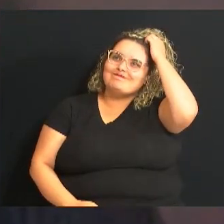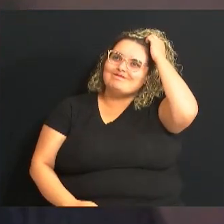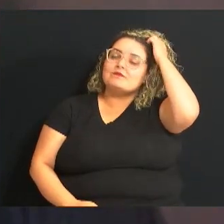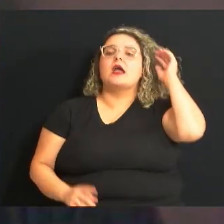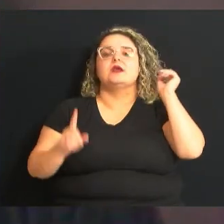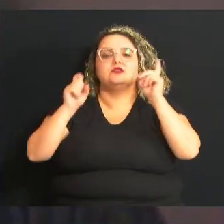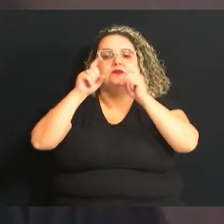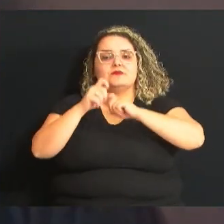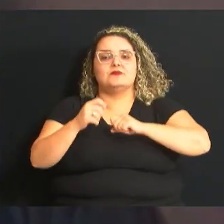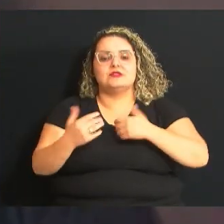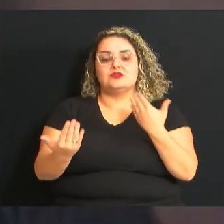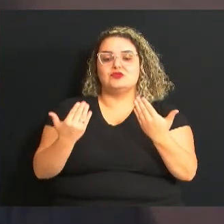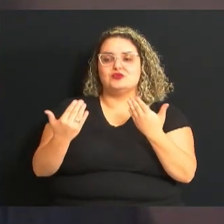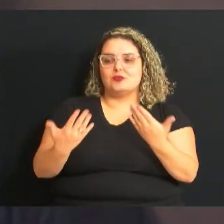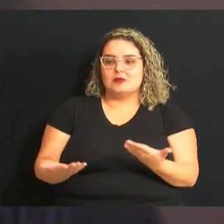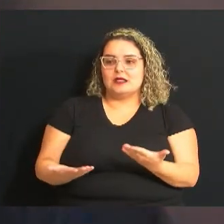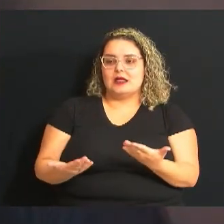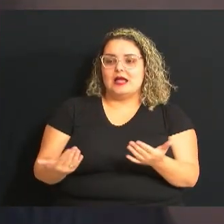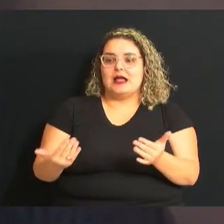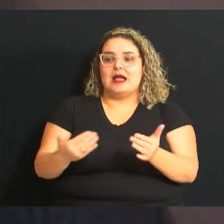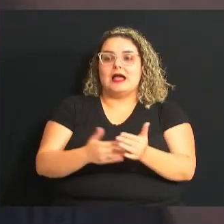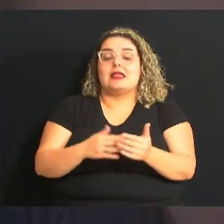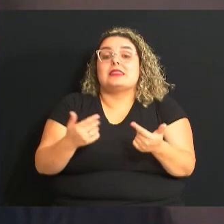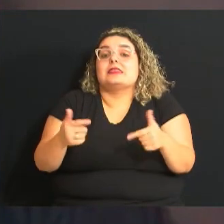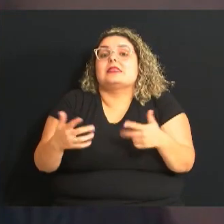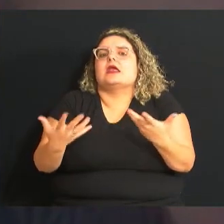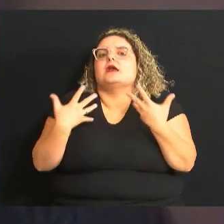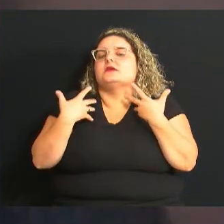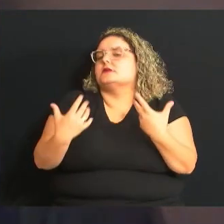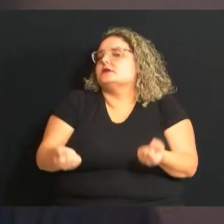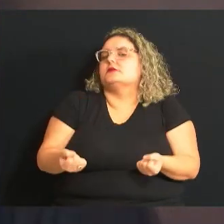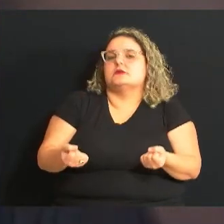8 meses depois do nosso intervalo.